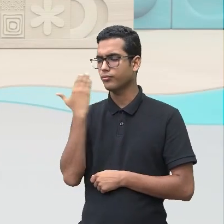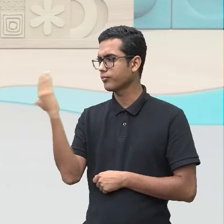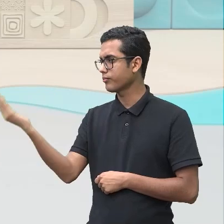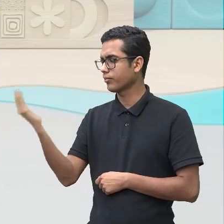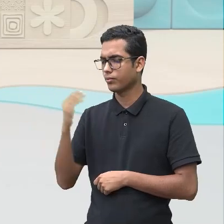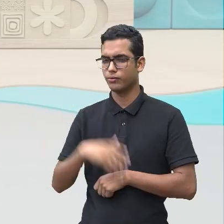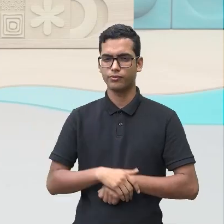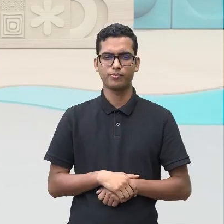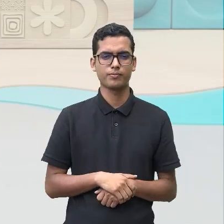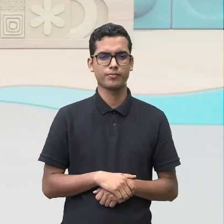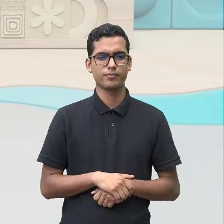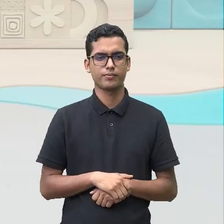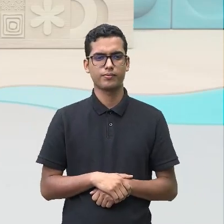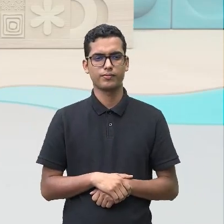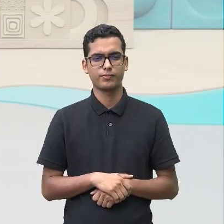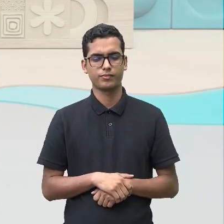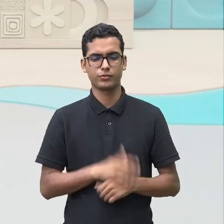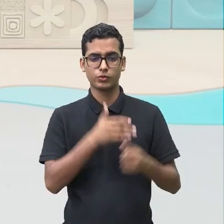é o mistério, né, das